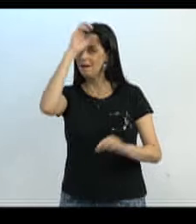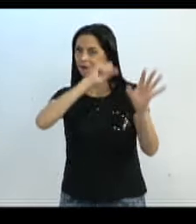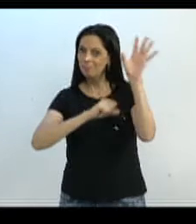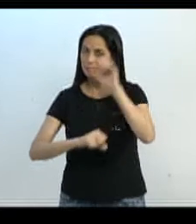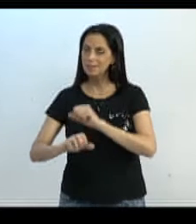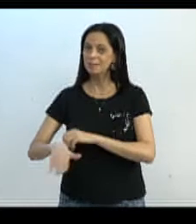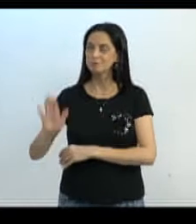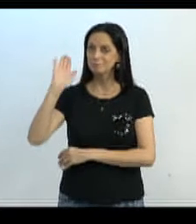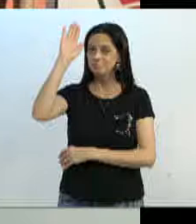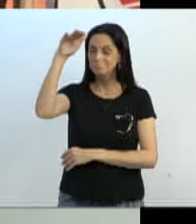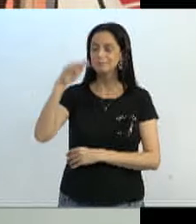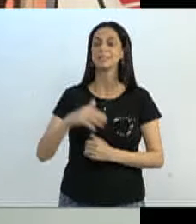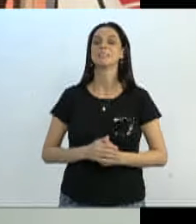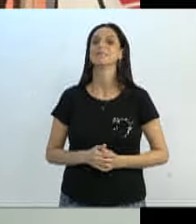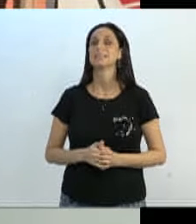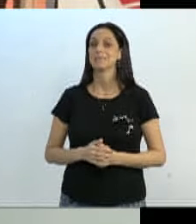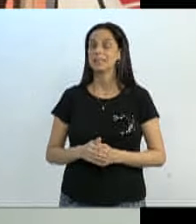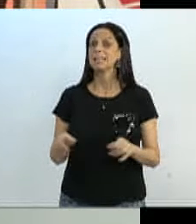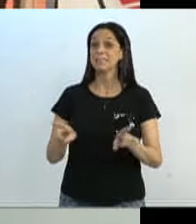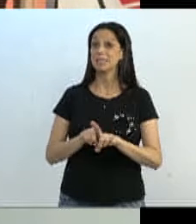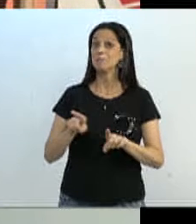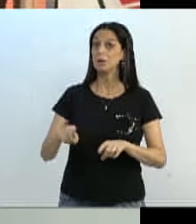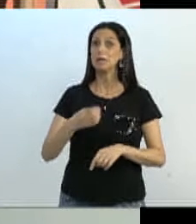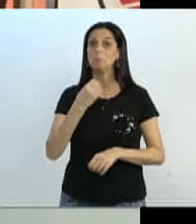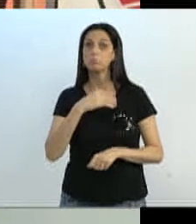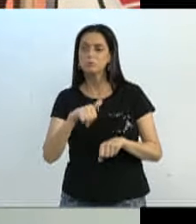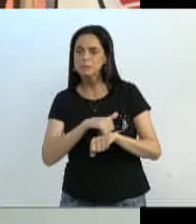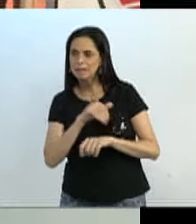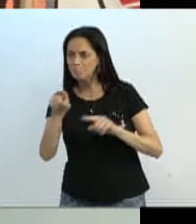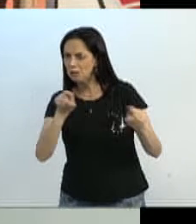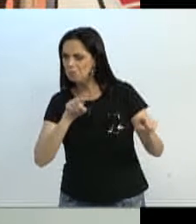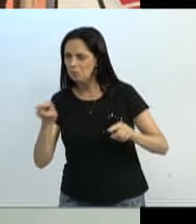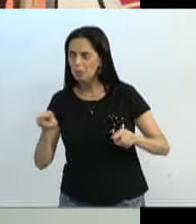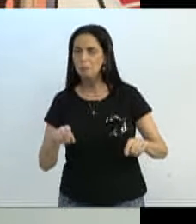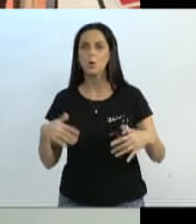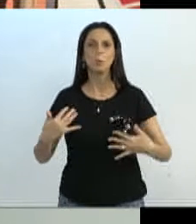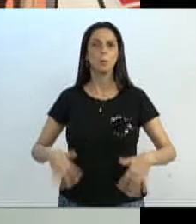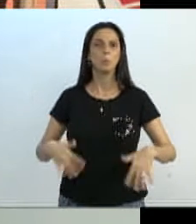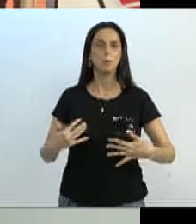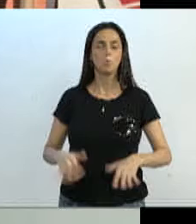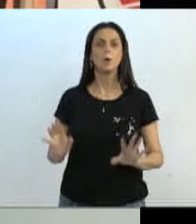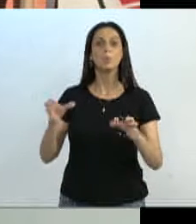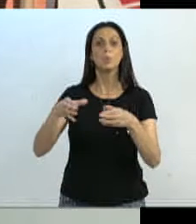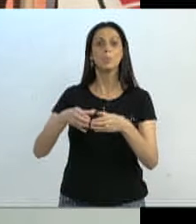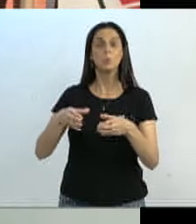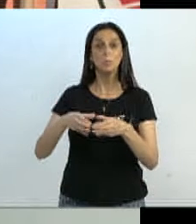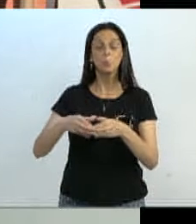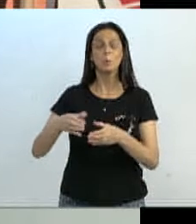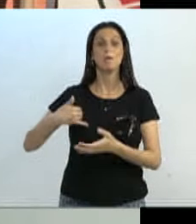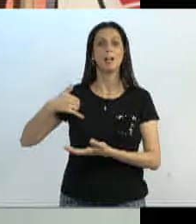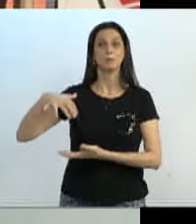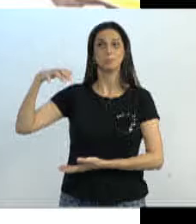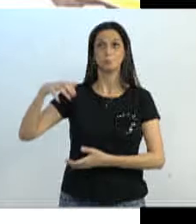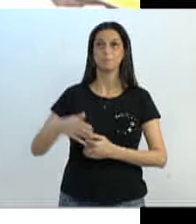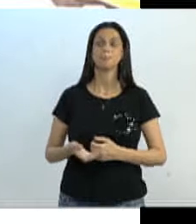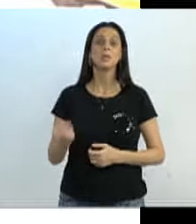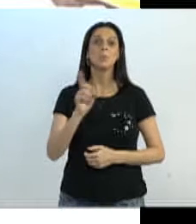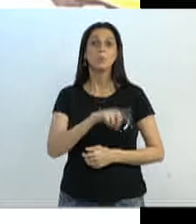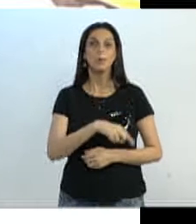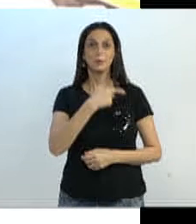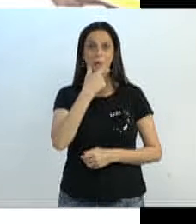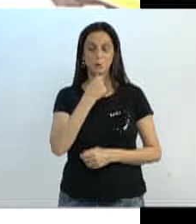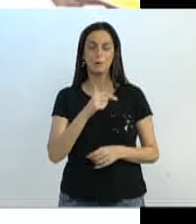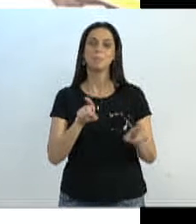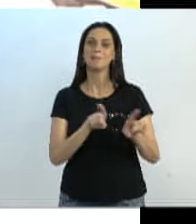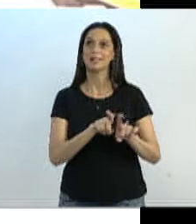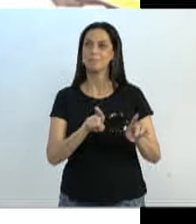um estrategista, com a equipe adulta. E também o Marcelo Gheorghe, presidente, que